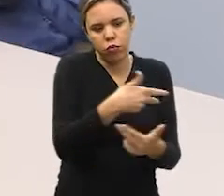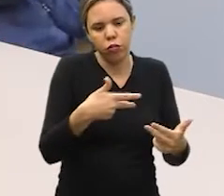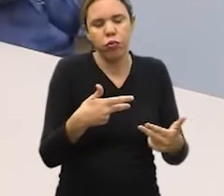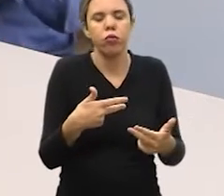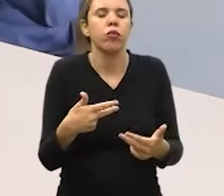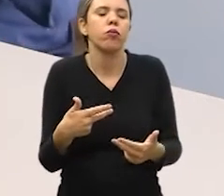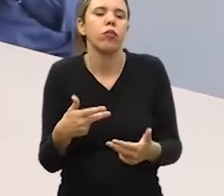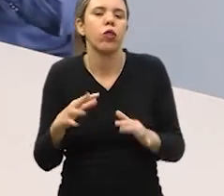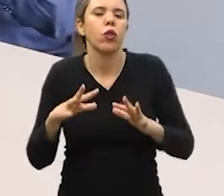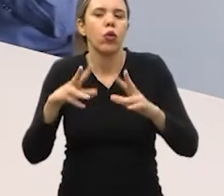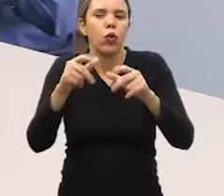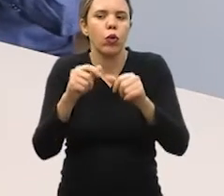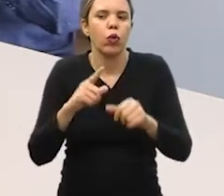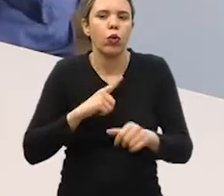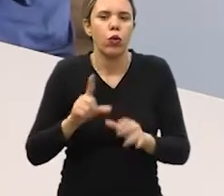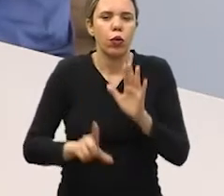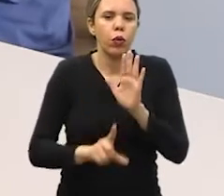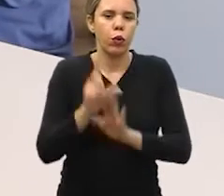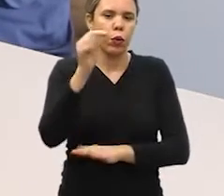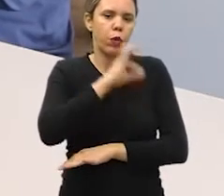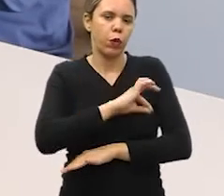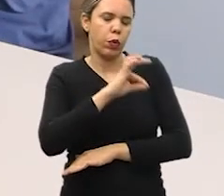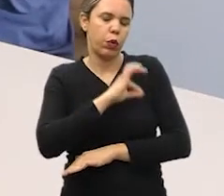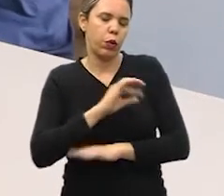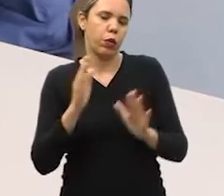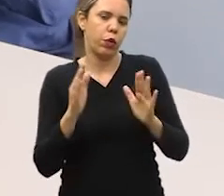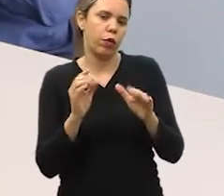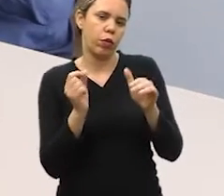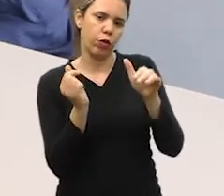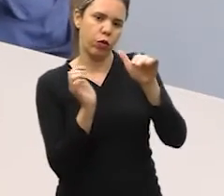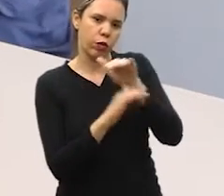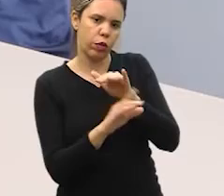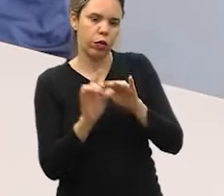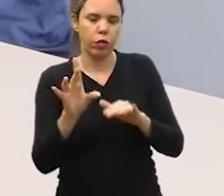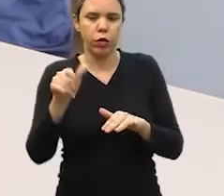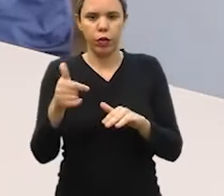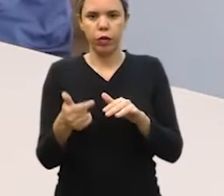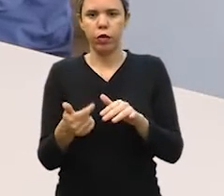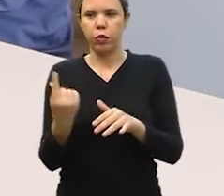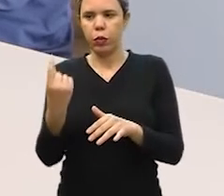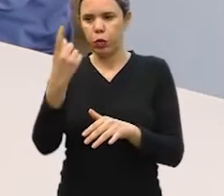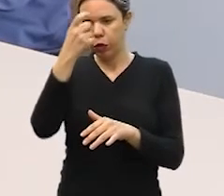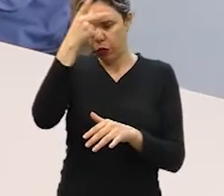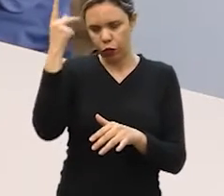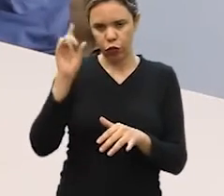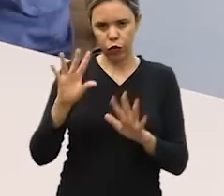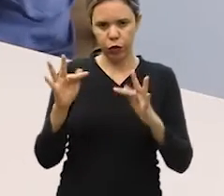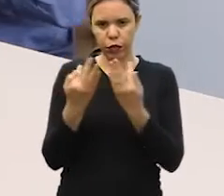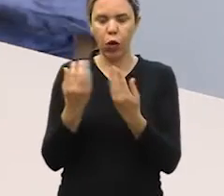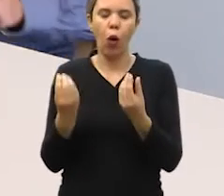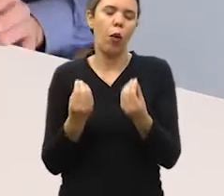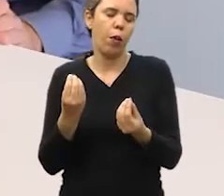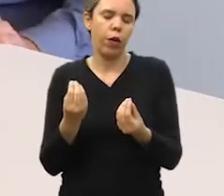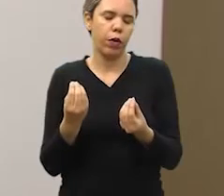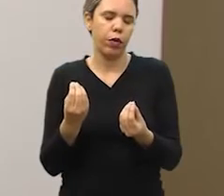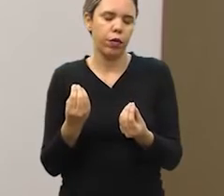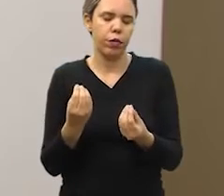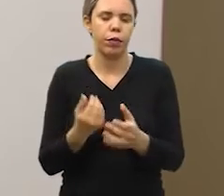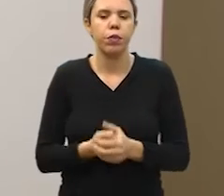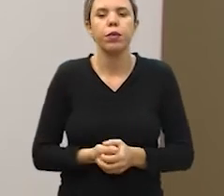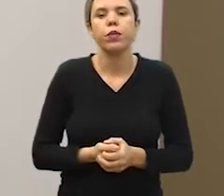conta. Todo mundo que tem uma renda em caixa, só vale a renda de uma pessoa da família? Como que é a